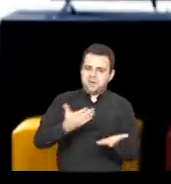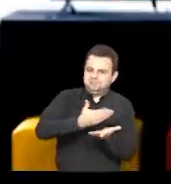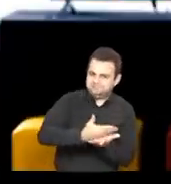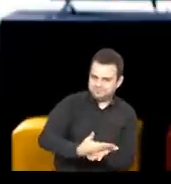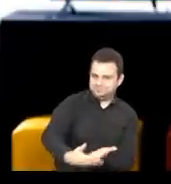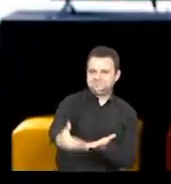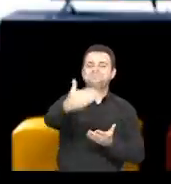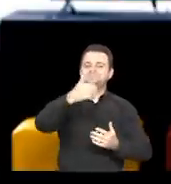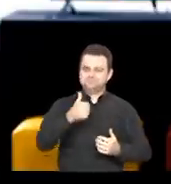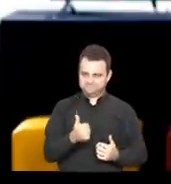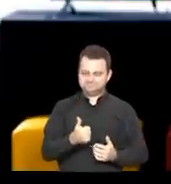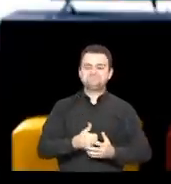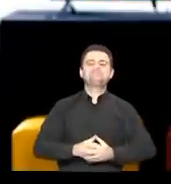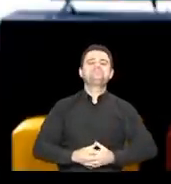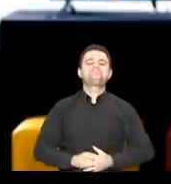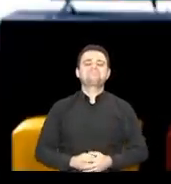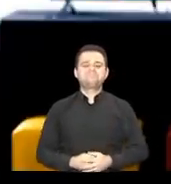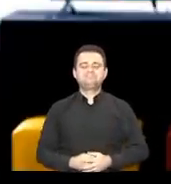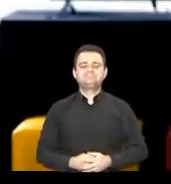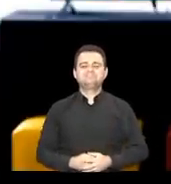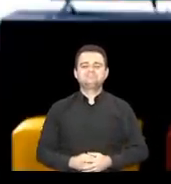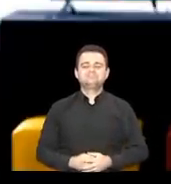vamos à nossa programação de hoje.